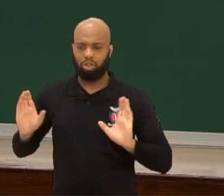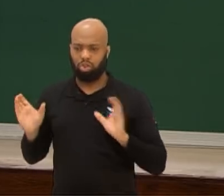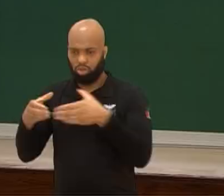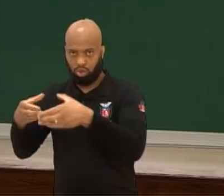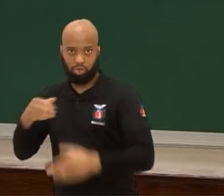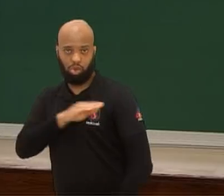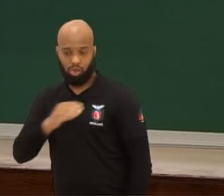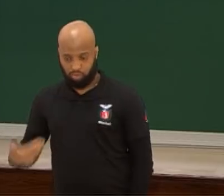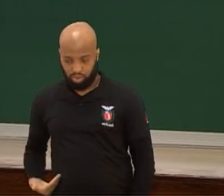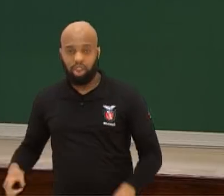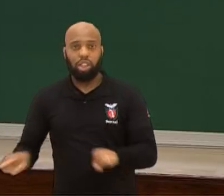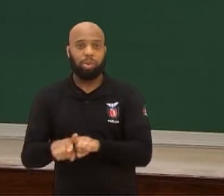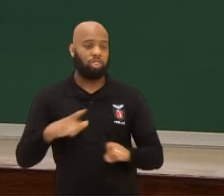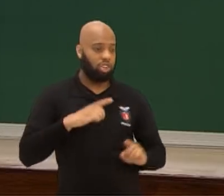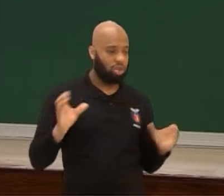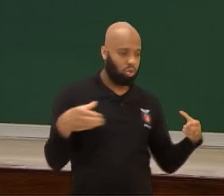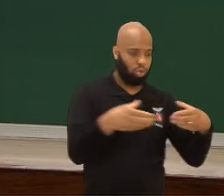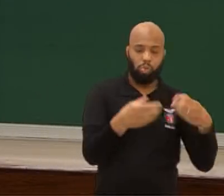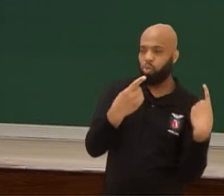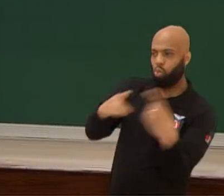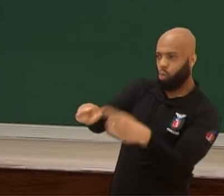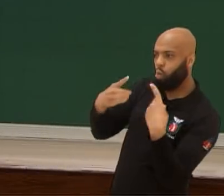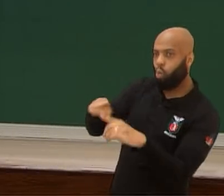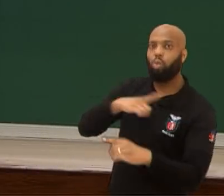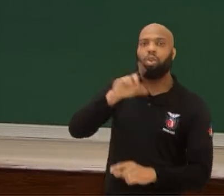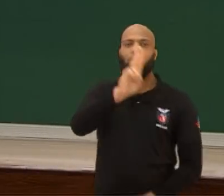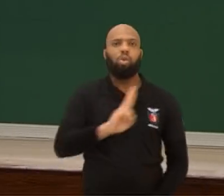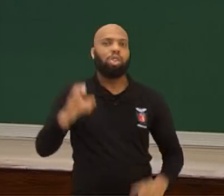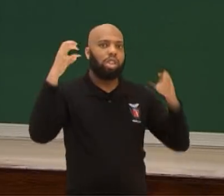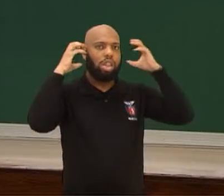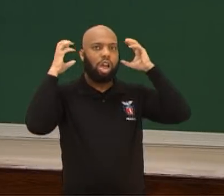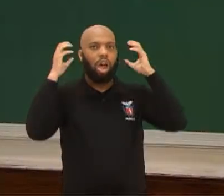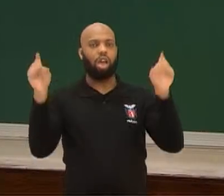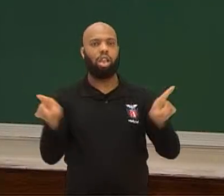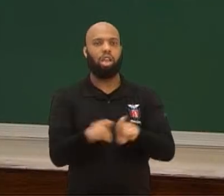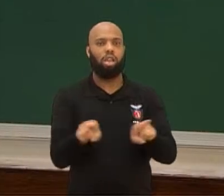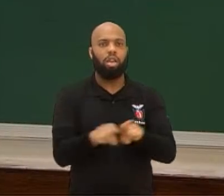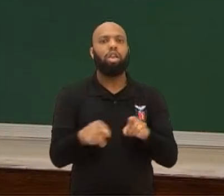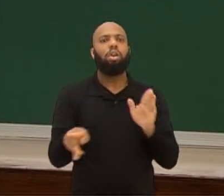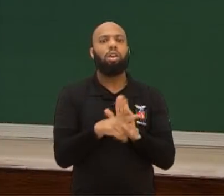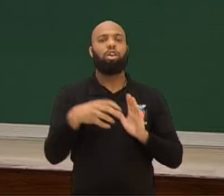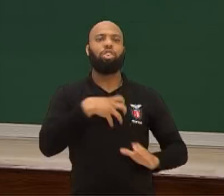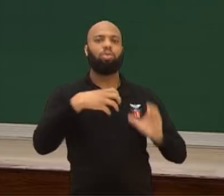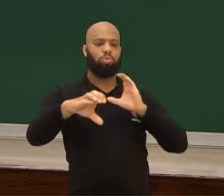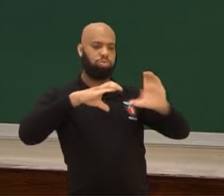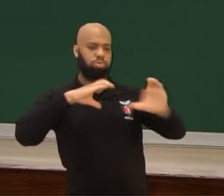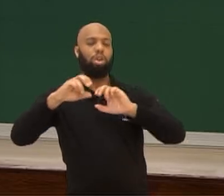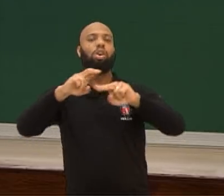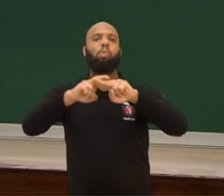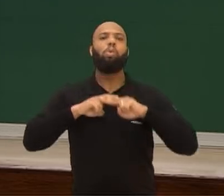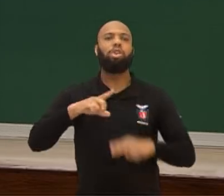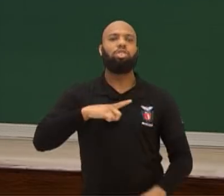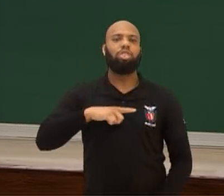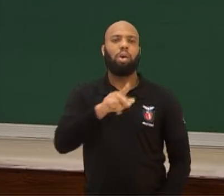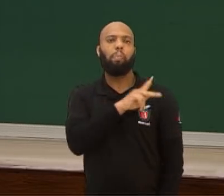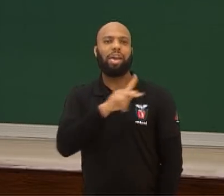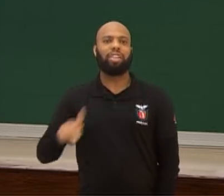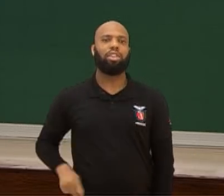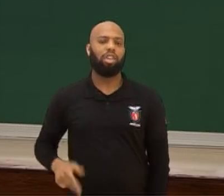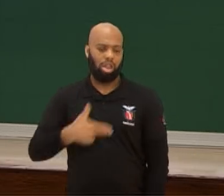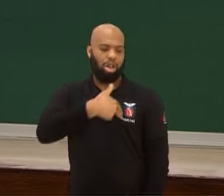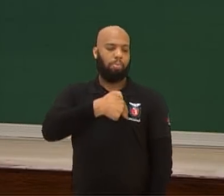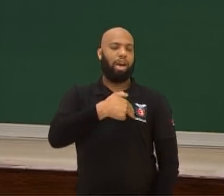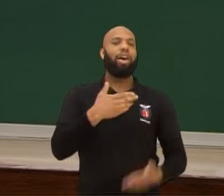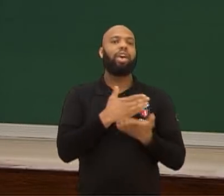se opunha, eles utilizavam o rádio como meio de comunicação. Por isso, Getúlio Vargas procurou controlar